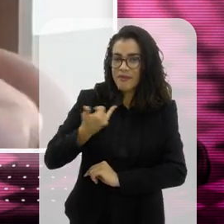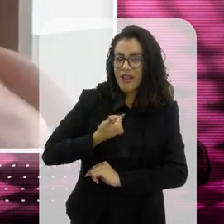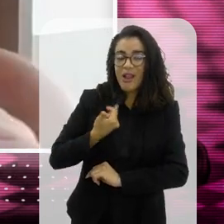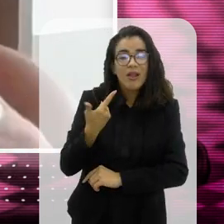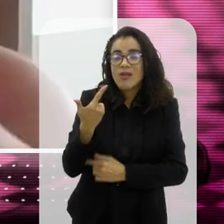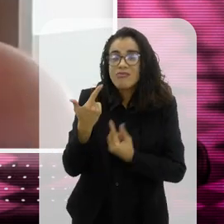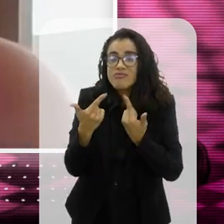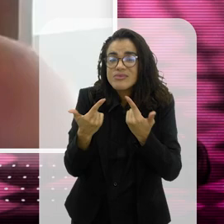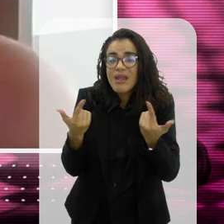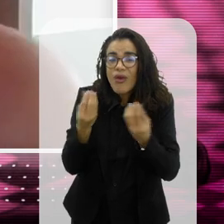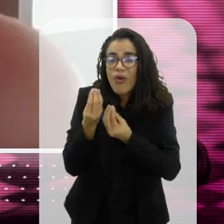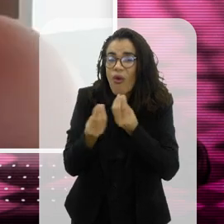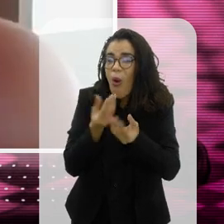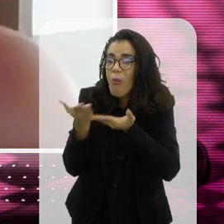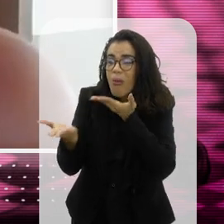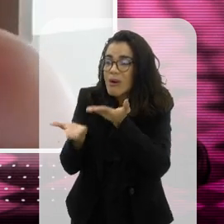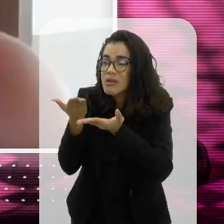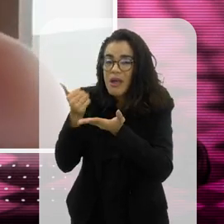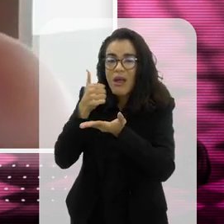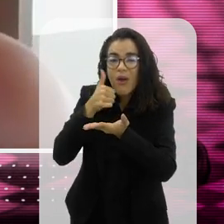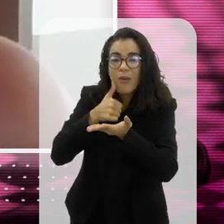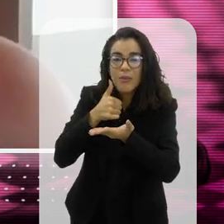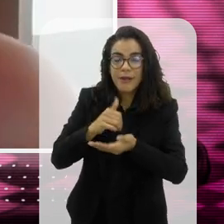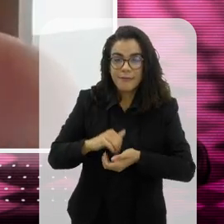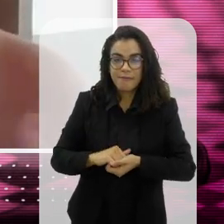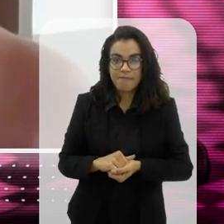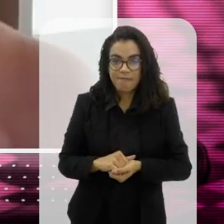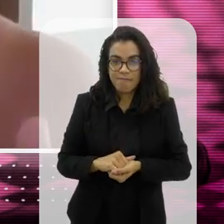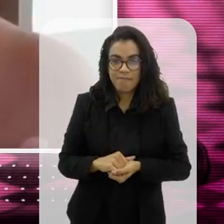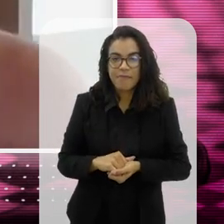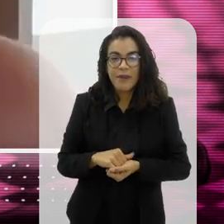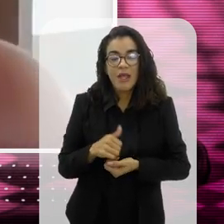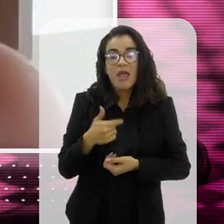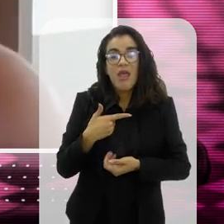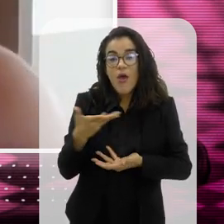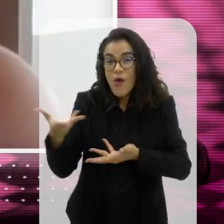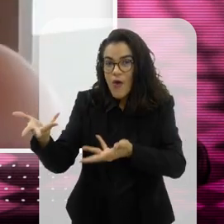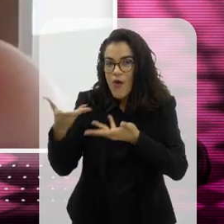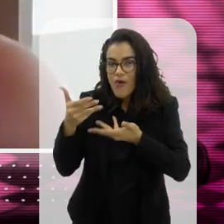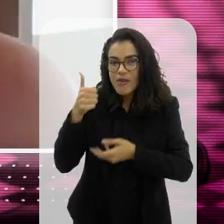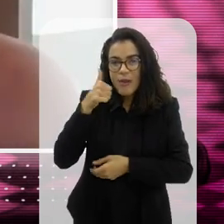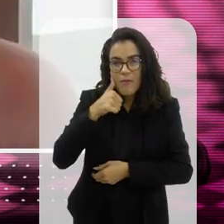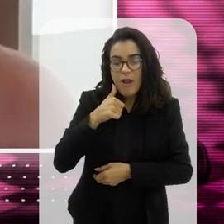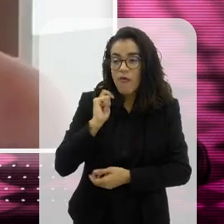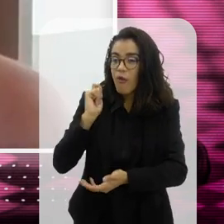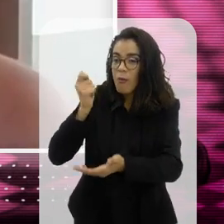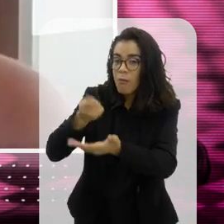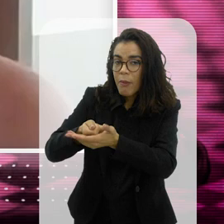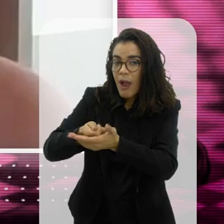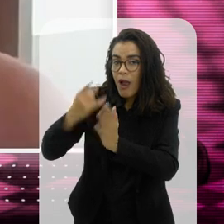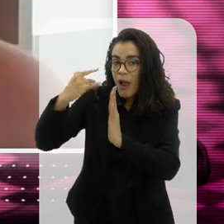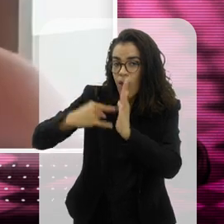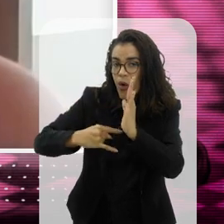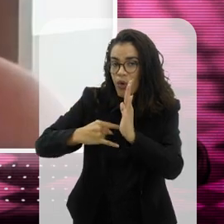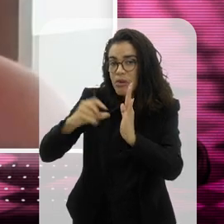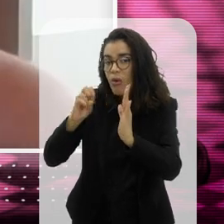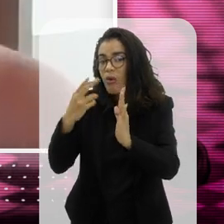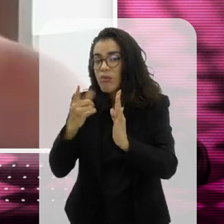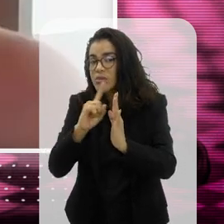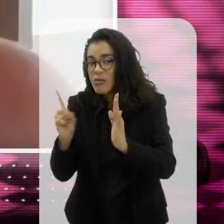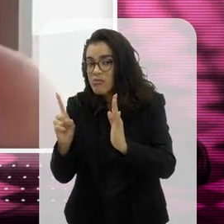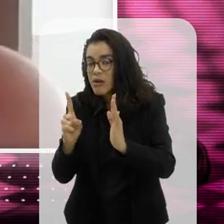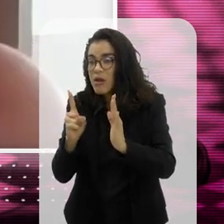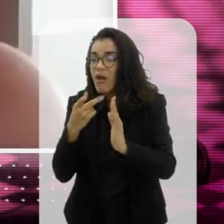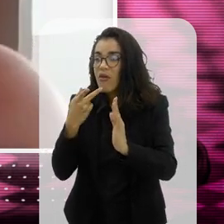sei qual é a medida certa para agir com as mulheres hoje em dia. Então, assim, eu chamo a mulher para sair. Aí eu me ofereço para pagar a conta ou não? Porque